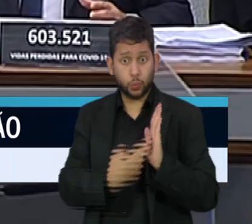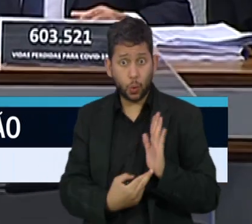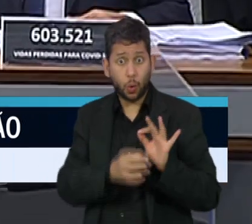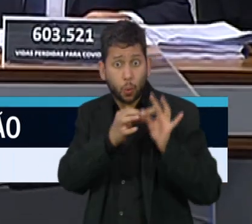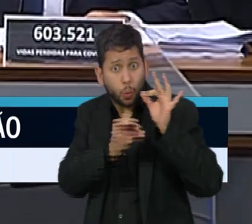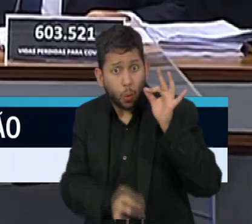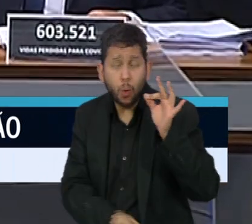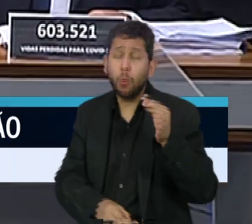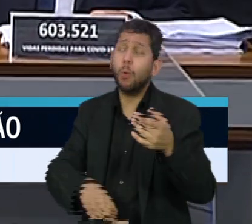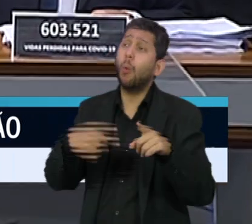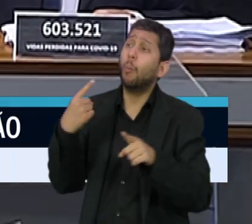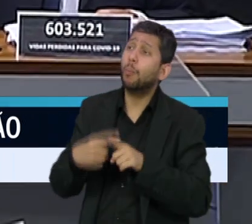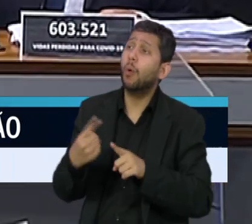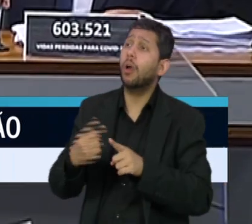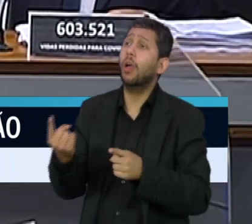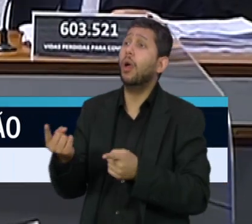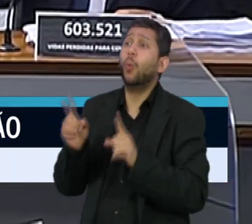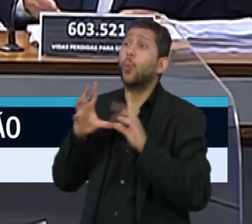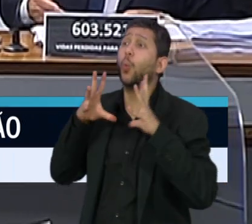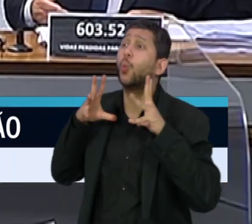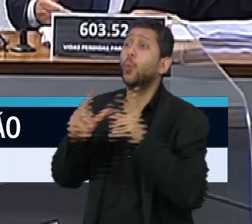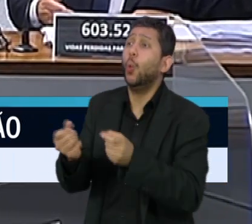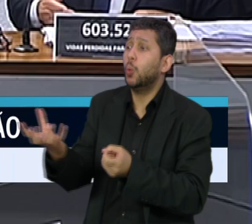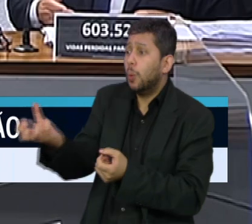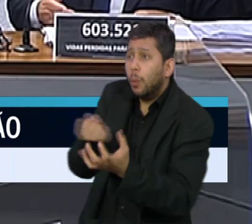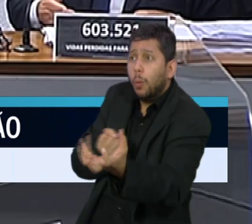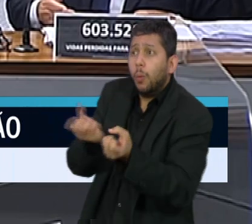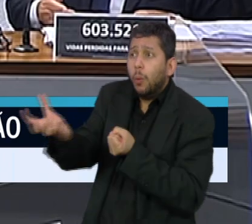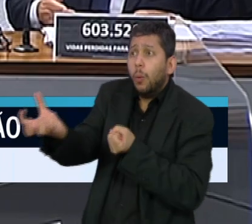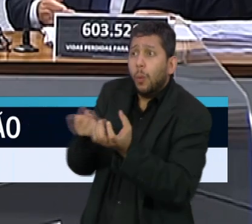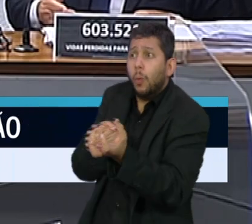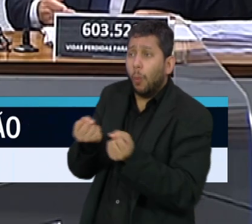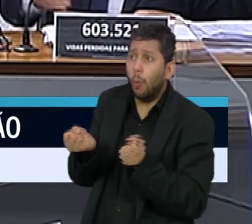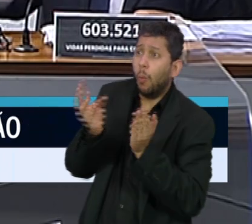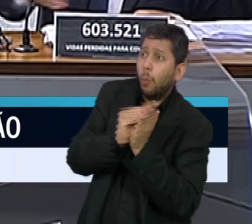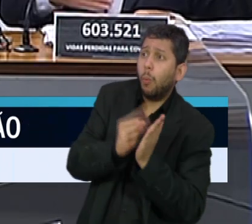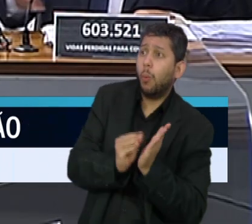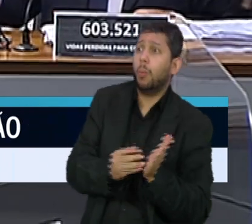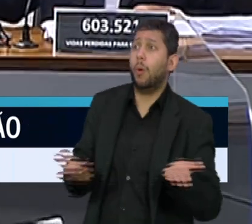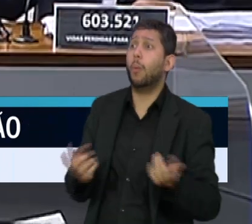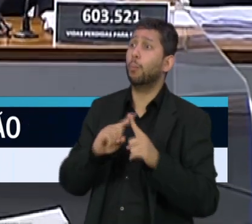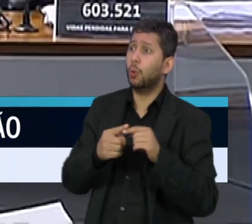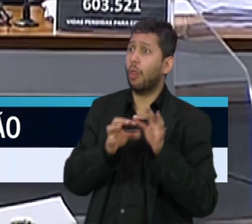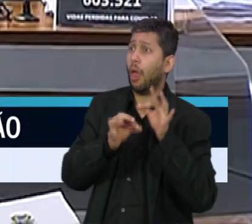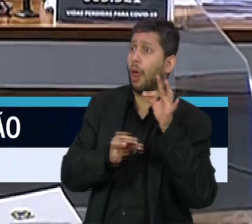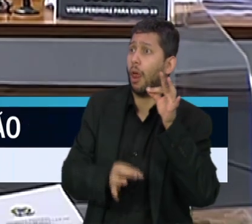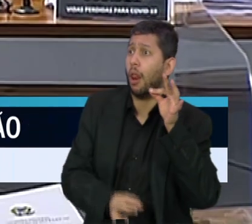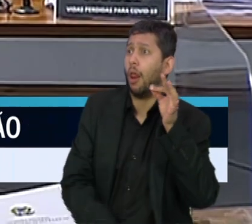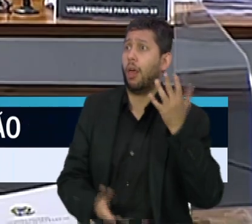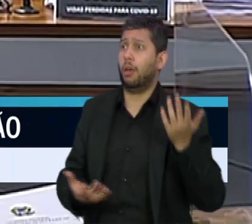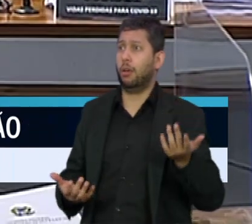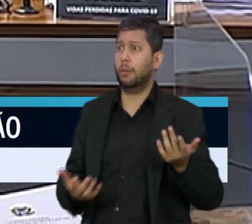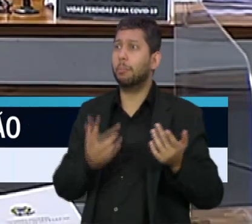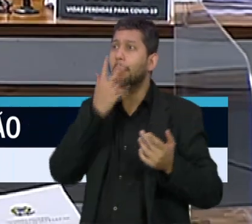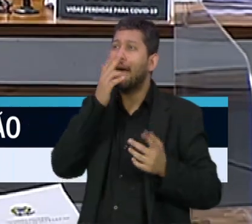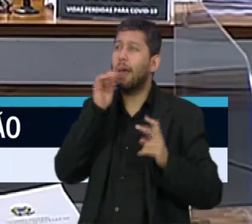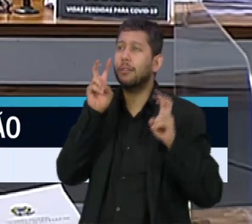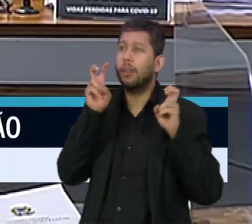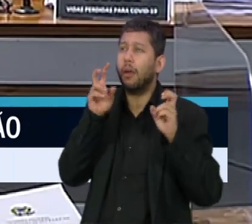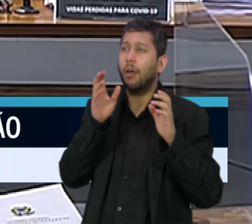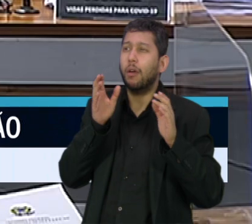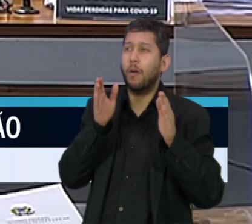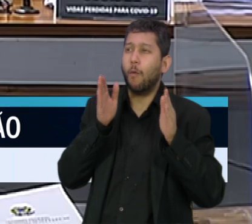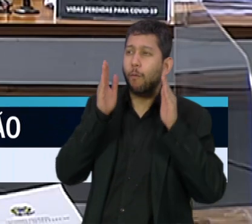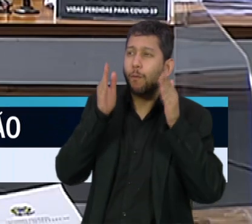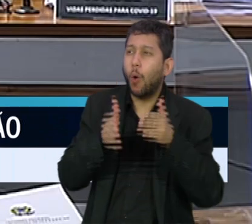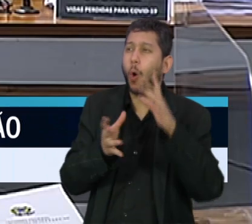inicial, porque nós acolhemos tudo de todo mundo. Por isso que ele é longo, ele perde muito poder